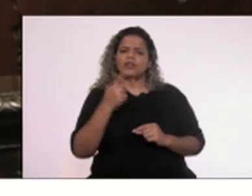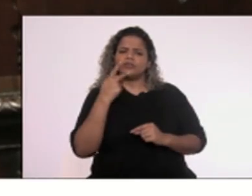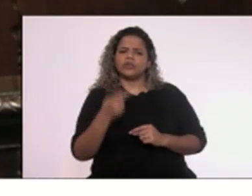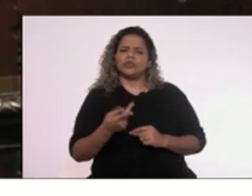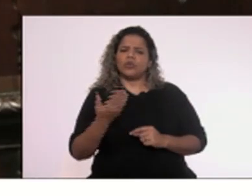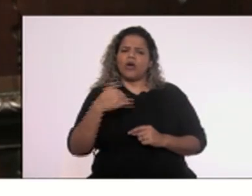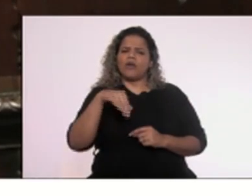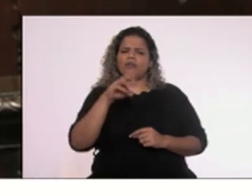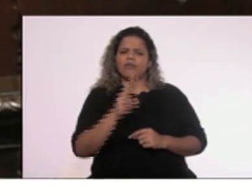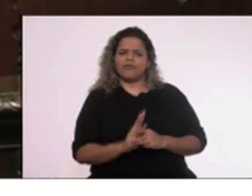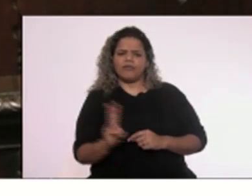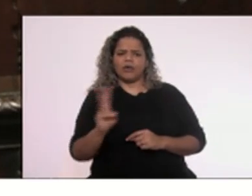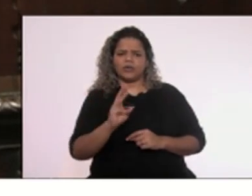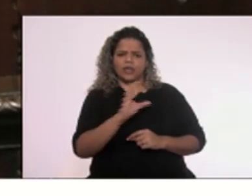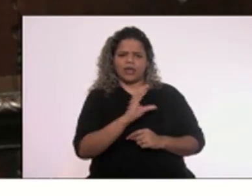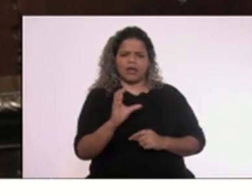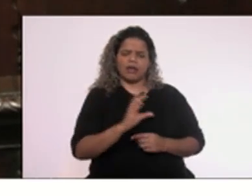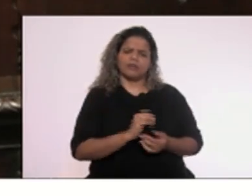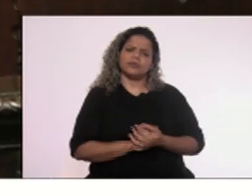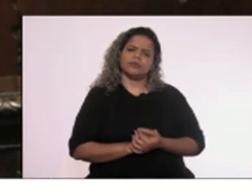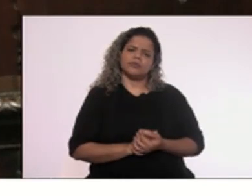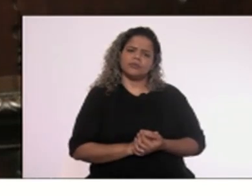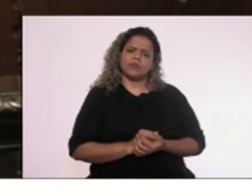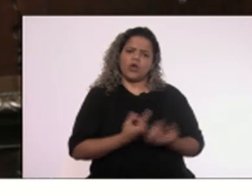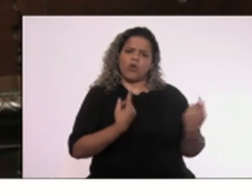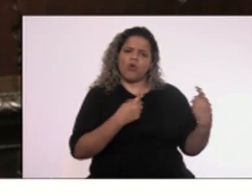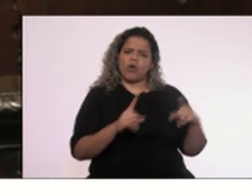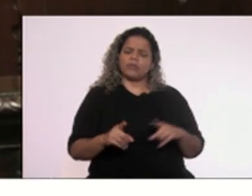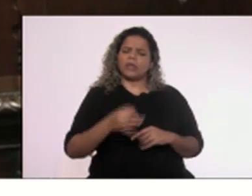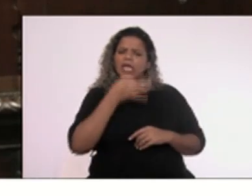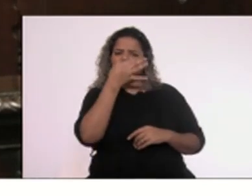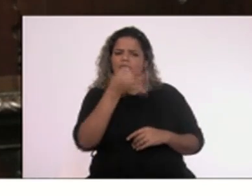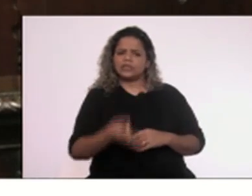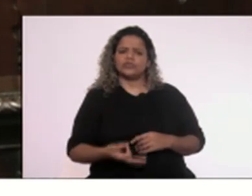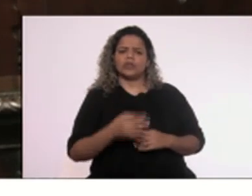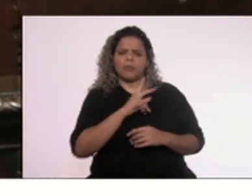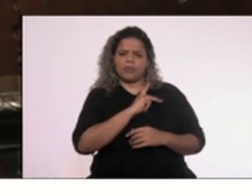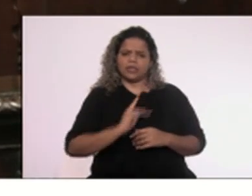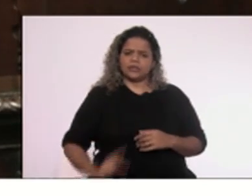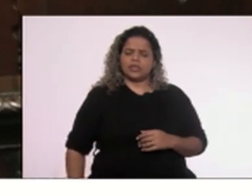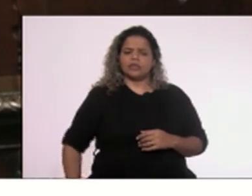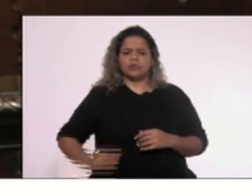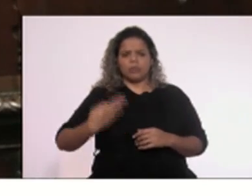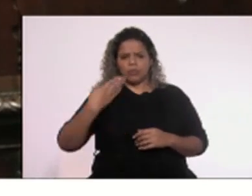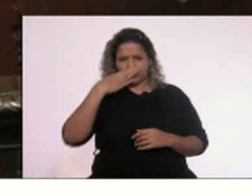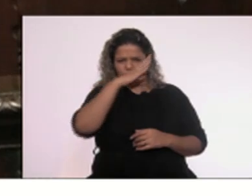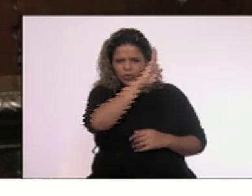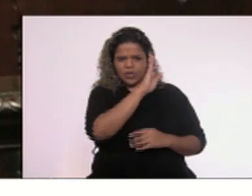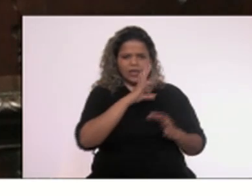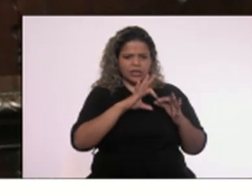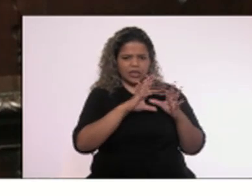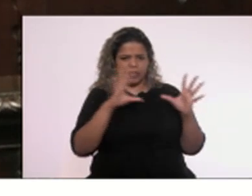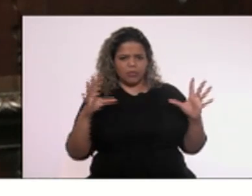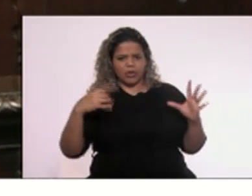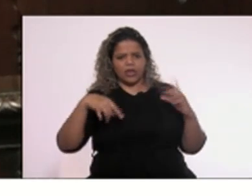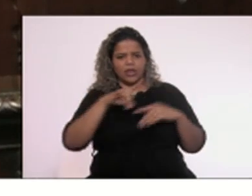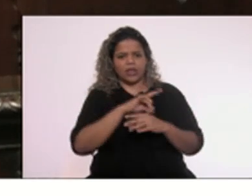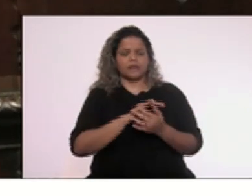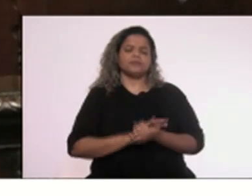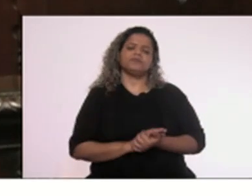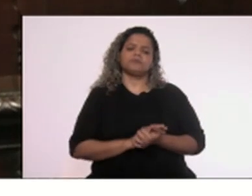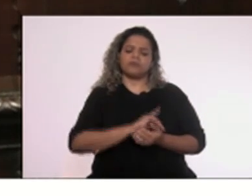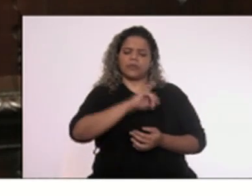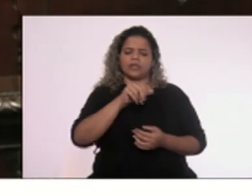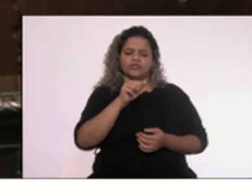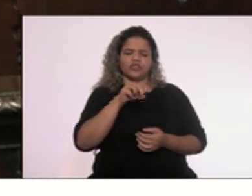pelo deputado que me antecedeu, no sentido de críticas ao presidente da República democraticamente eleito, Jair